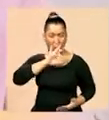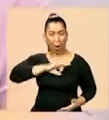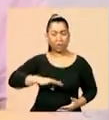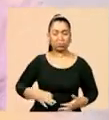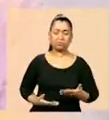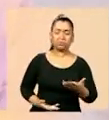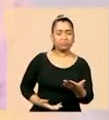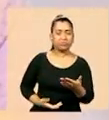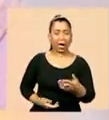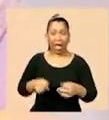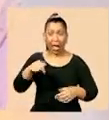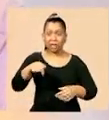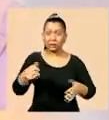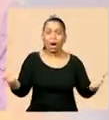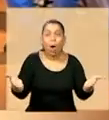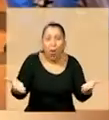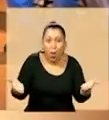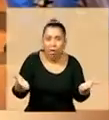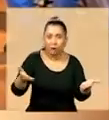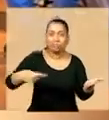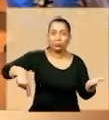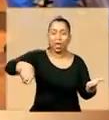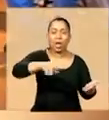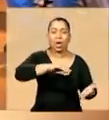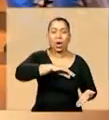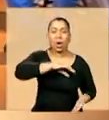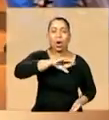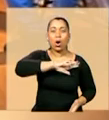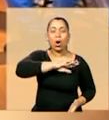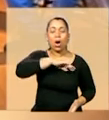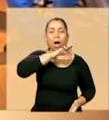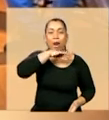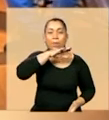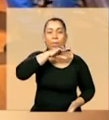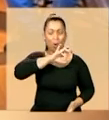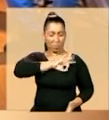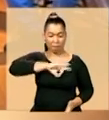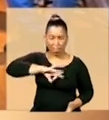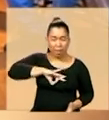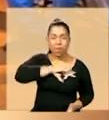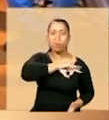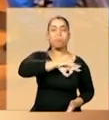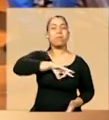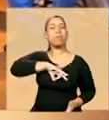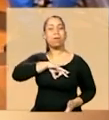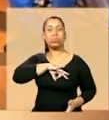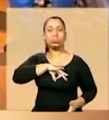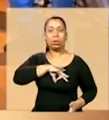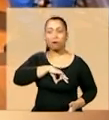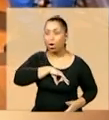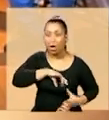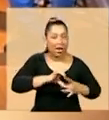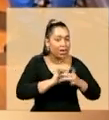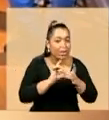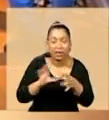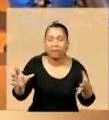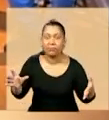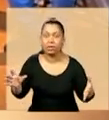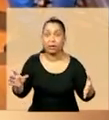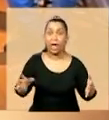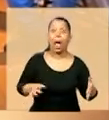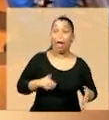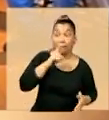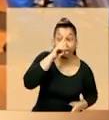a gente solta uma onça aqui dentro agora. É uma situação de perigo, a onça está sem controle, ela pode almoçar qualquer um de nós a qualquer